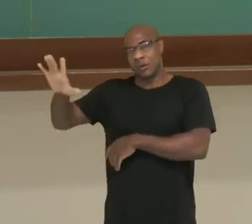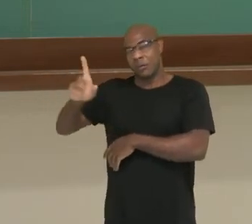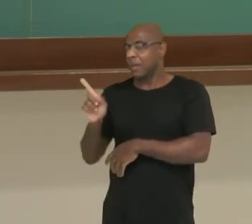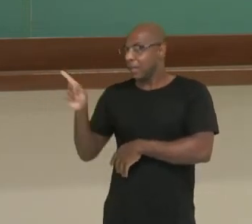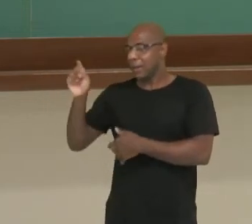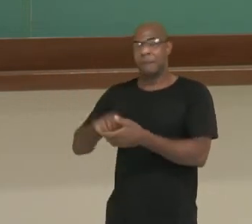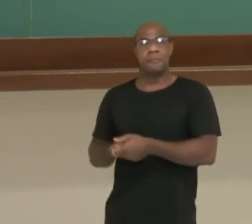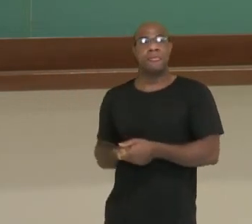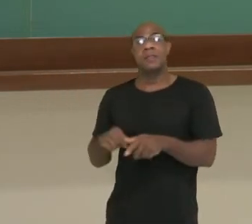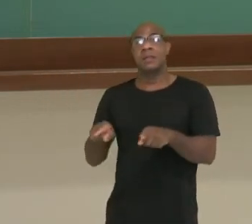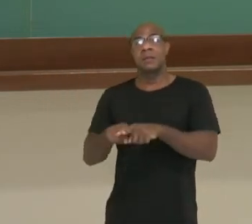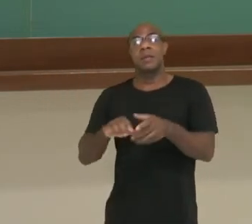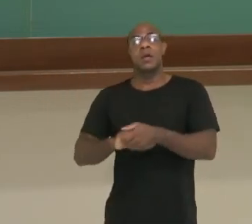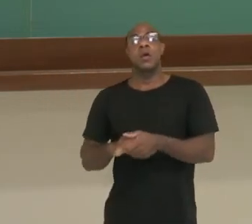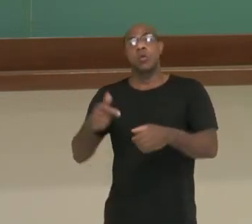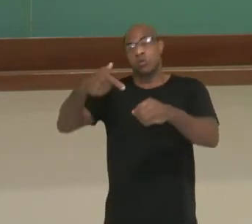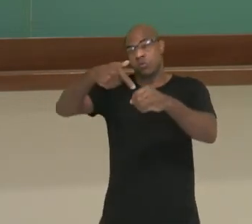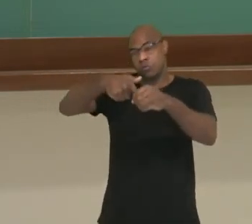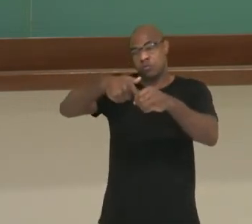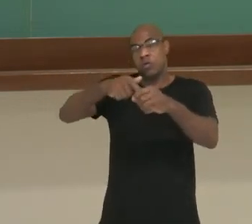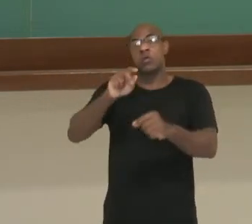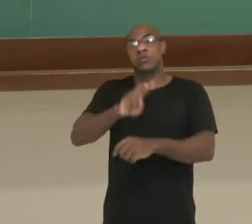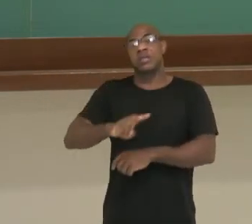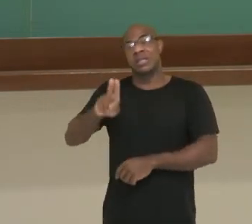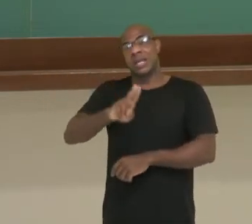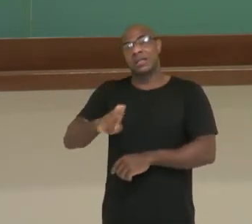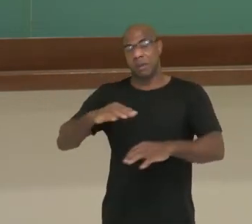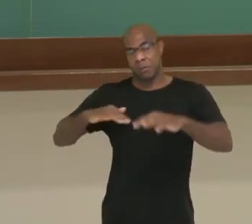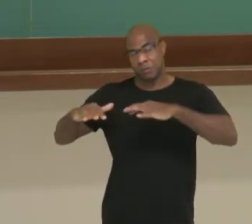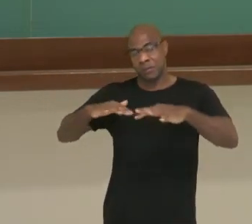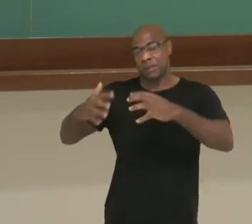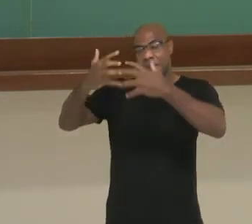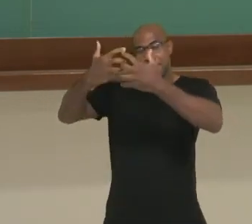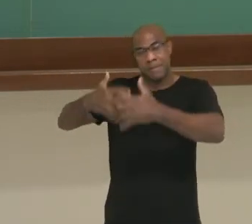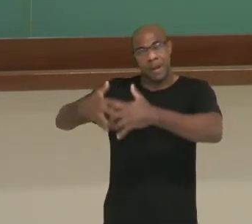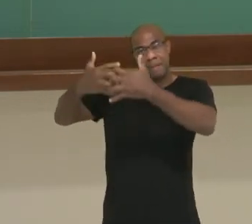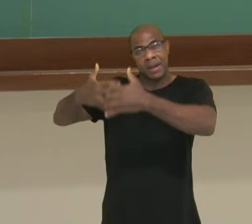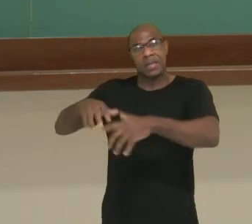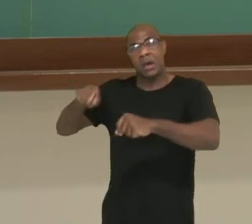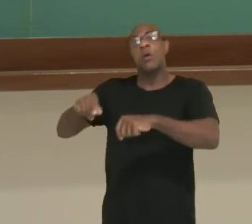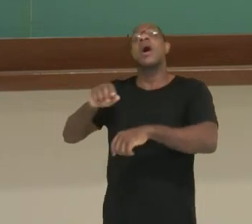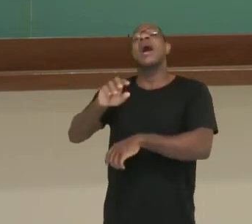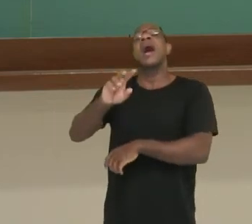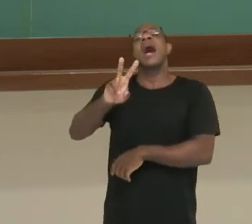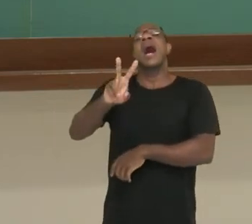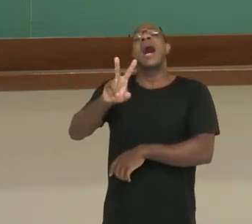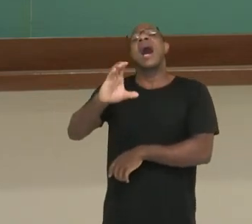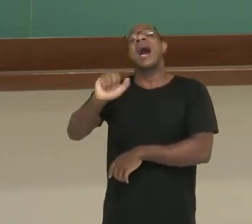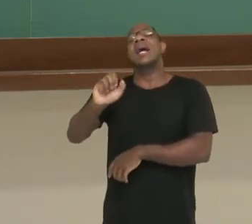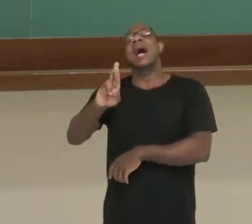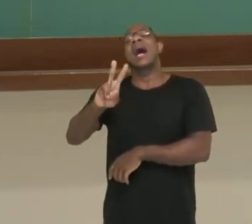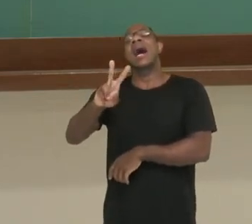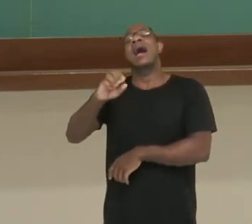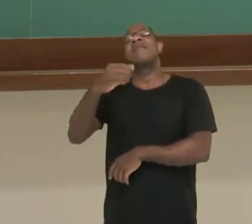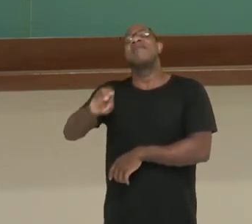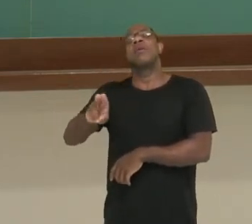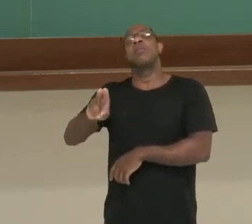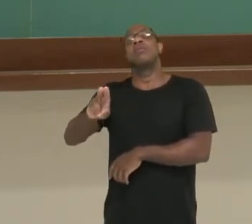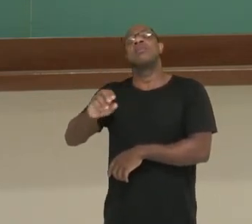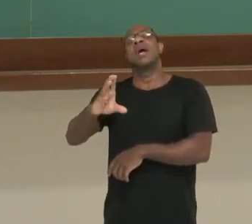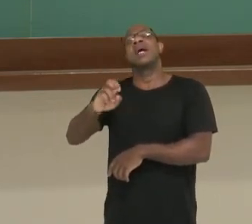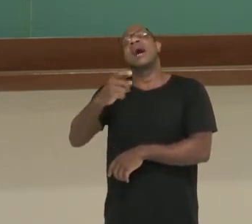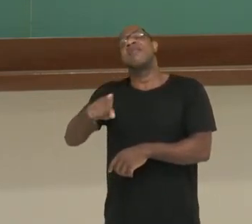o combustível utilizado para movimentar essas máquinas era o carvão mineral, pois o continente europeu